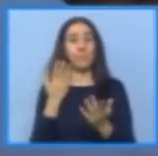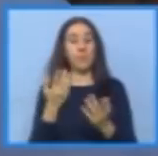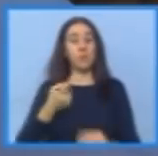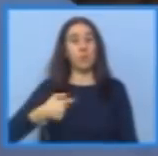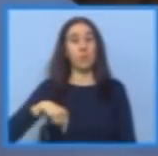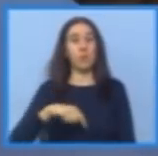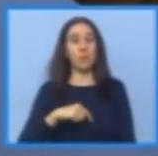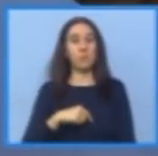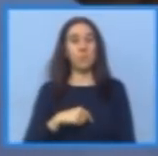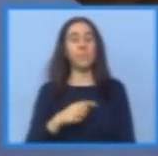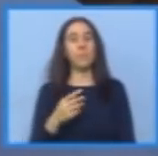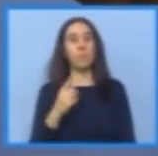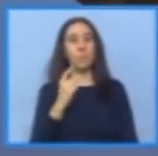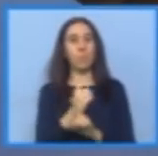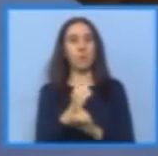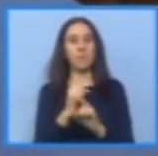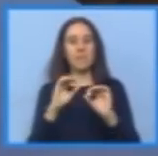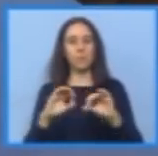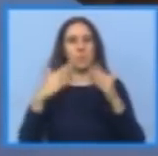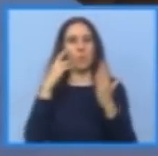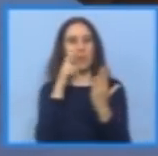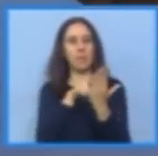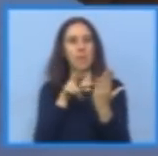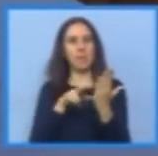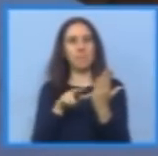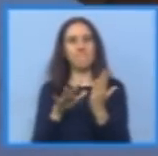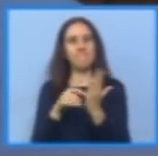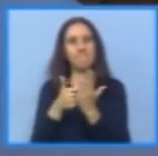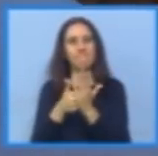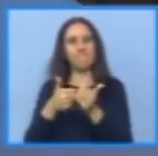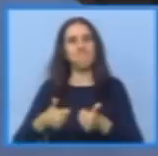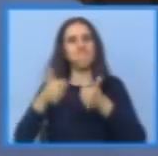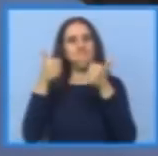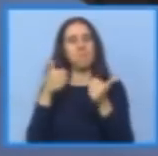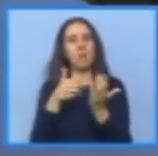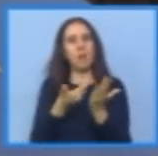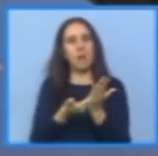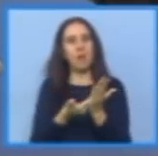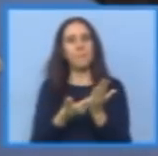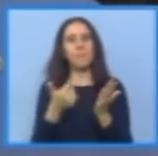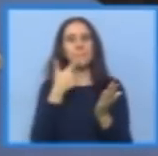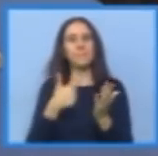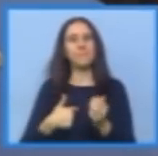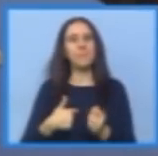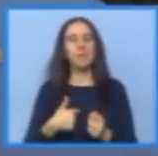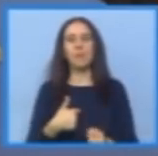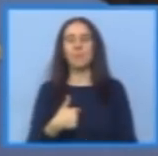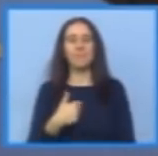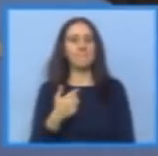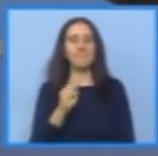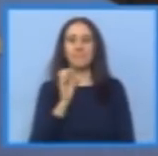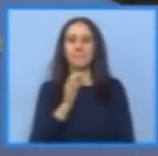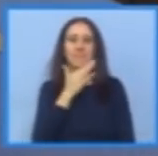Nós, quando vamos lendo as introduções da Sagrada Escritura, encontramos esta referência que eu acho que é